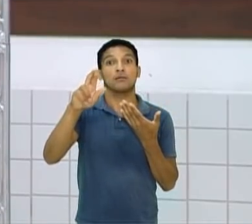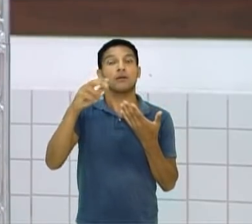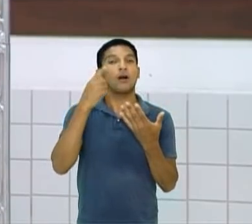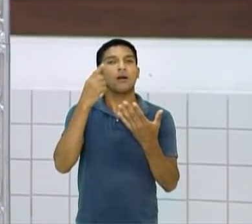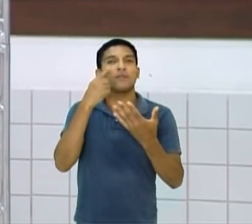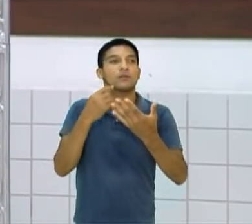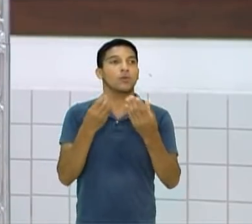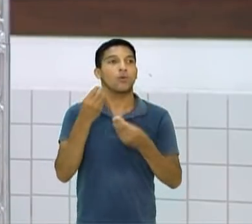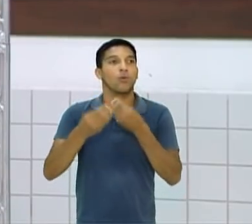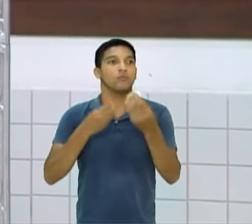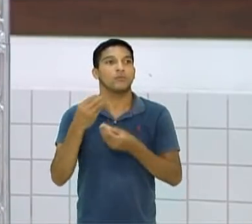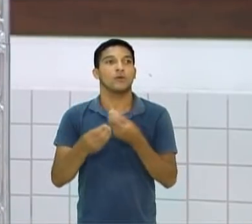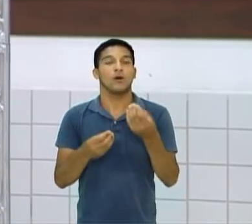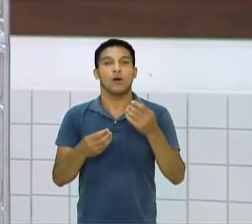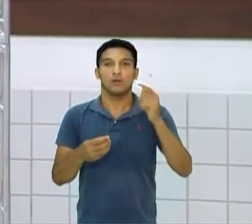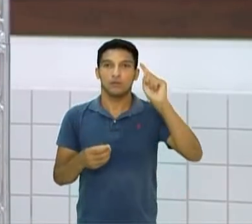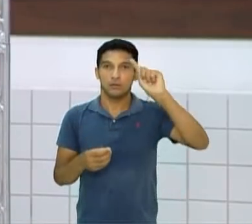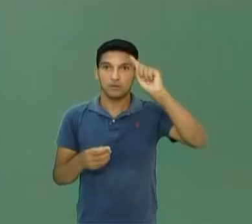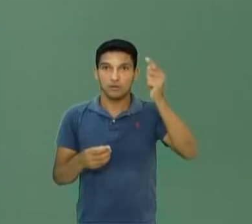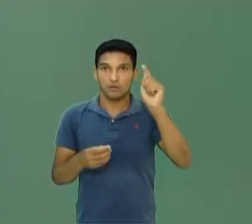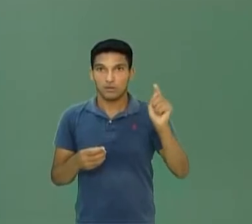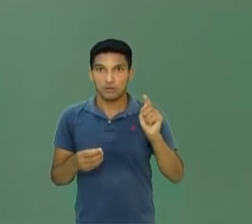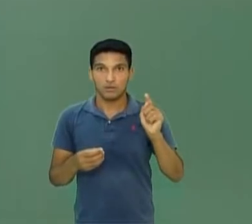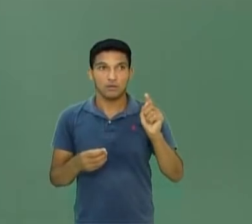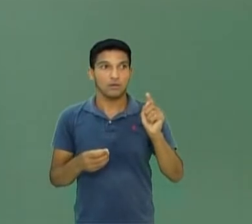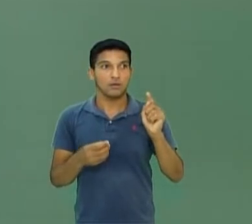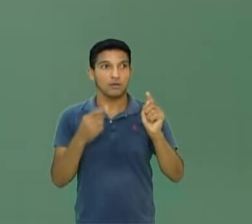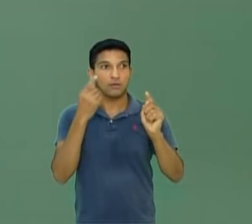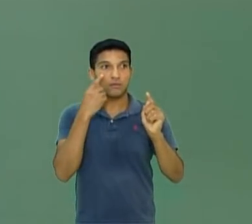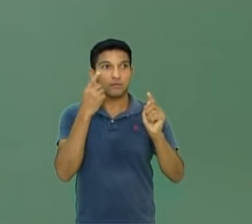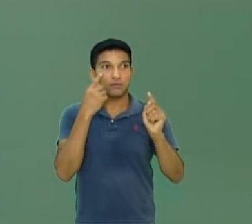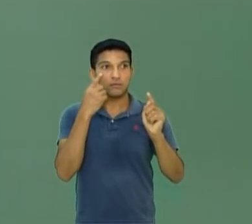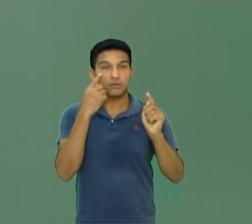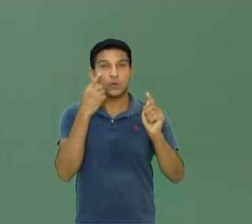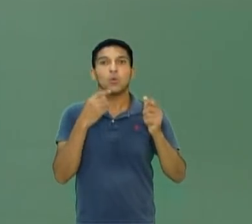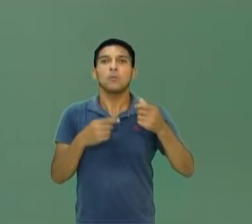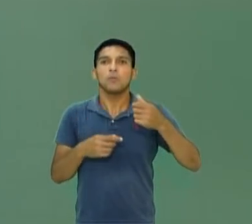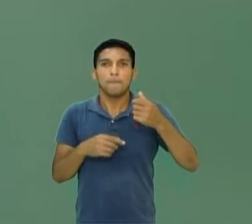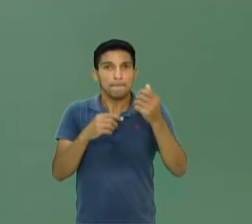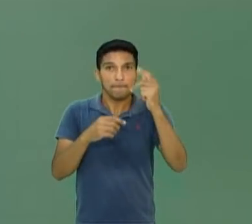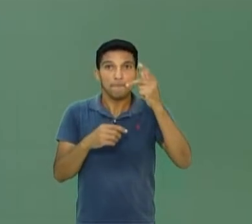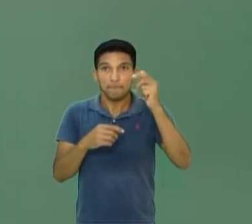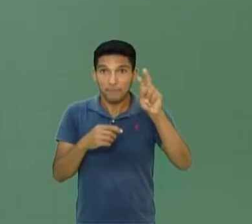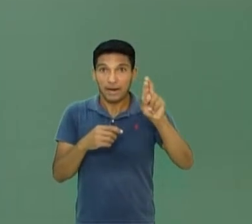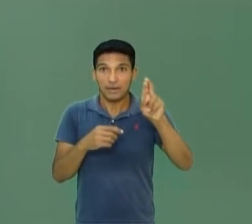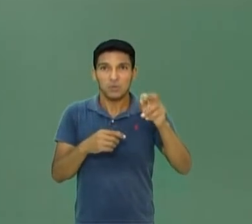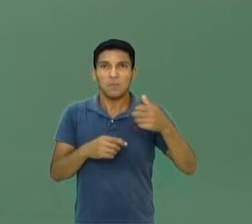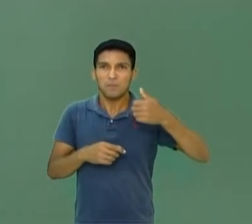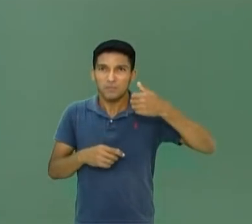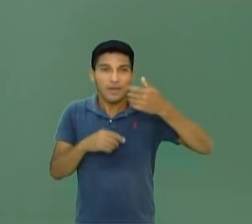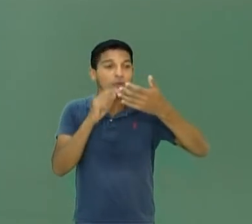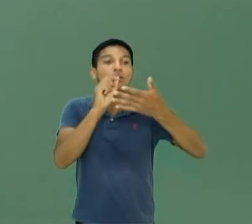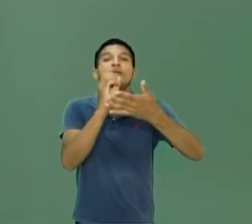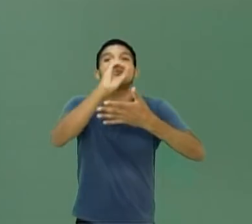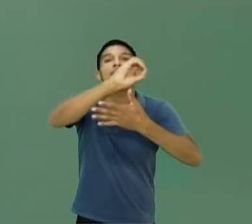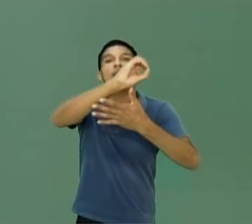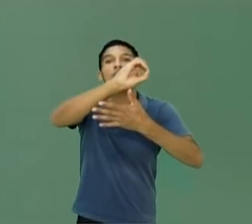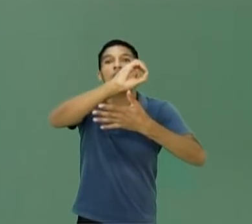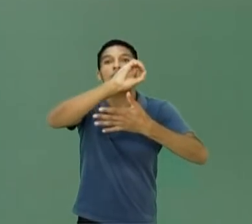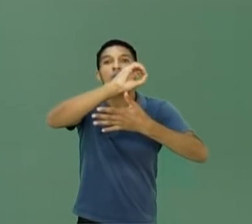certo? Dou um tempo para vocês e aí nós voltamos com a solução, ok? Então vejamos